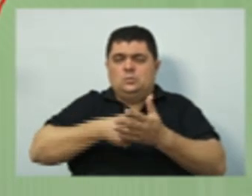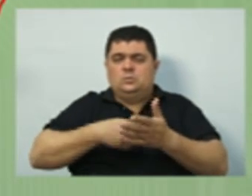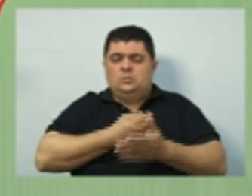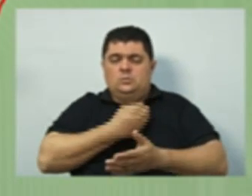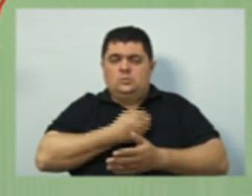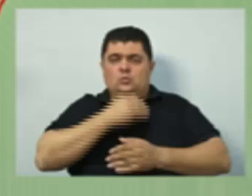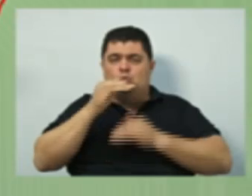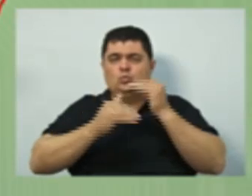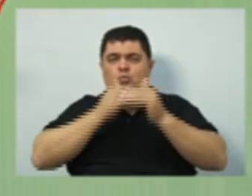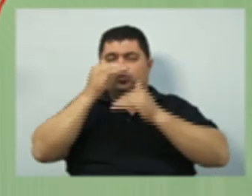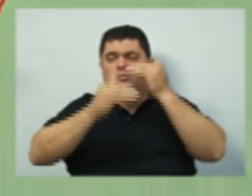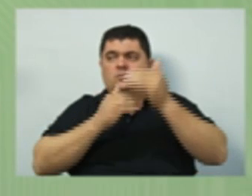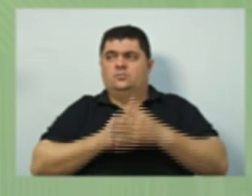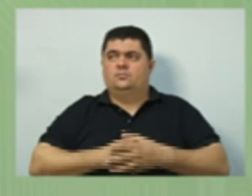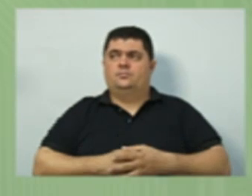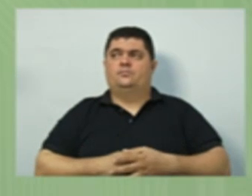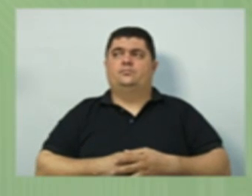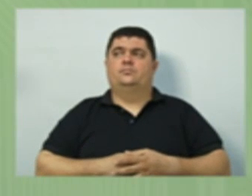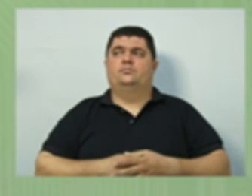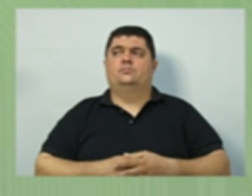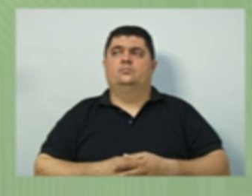meio dessa natureza.